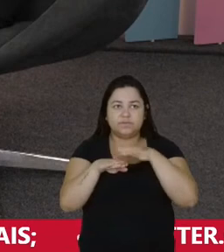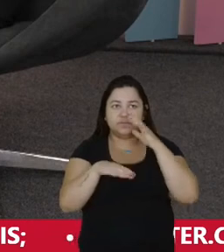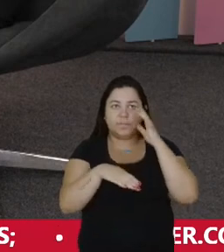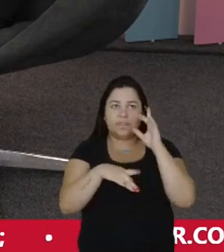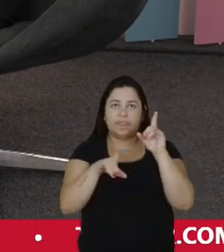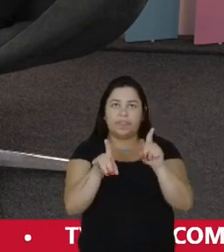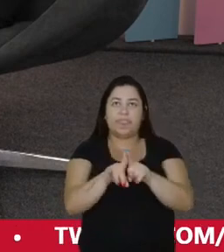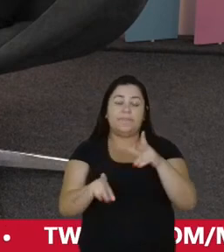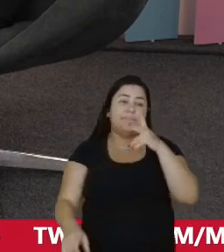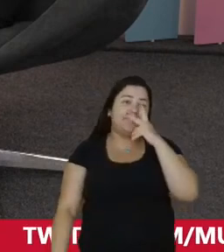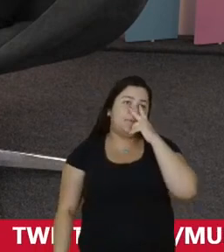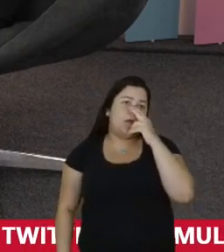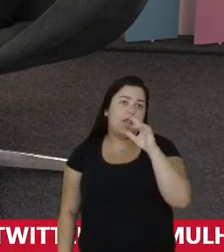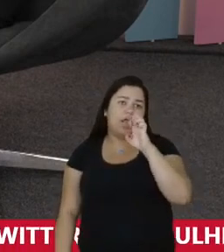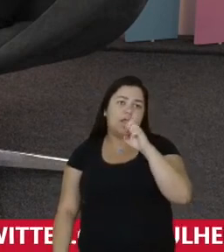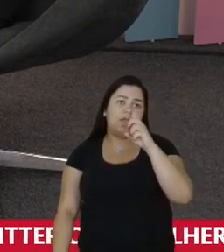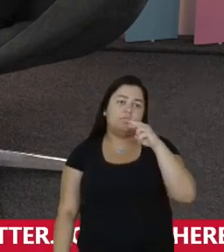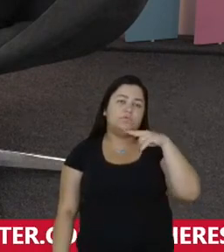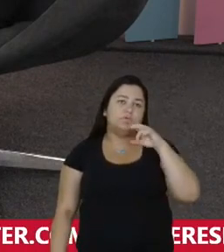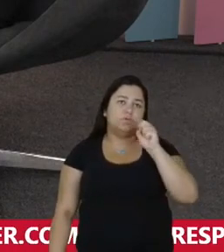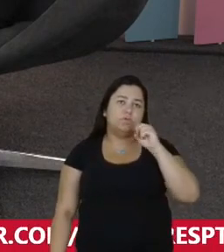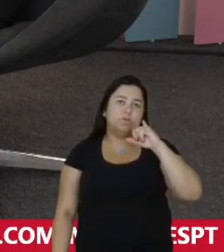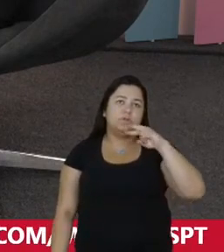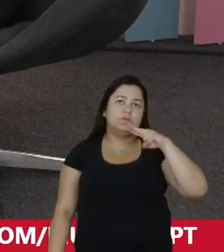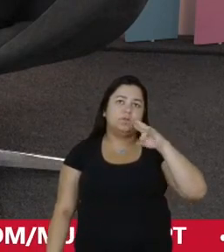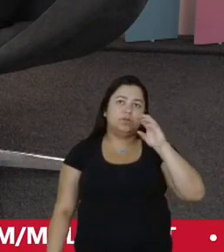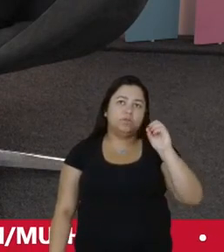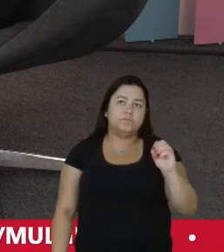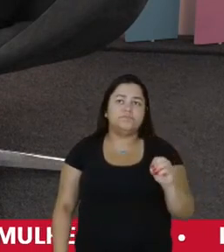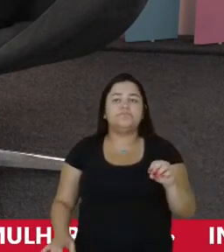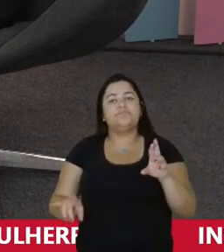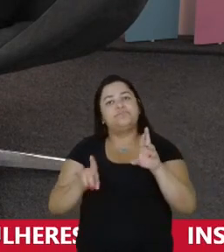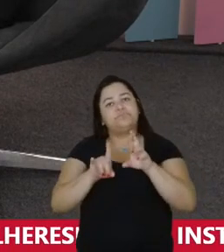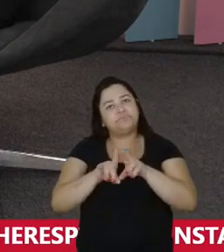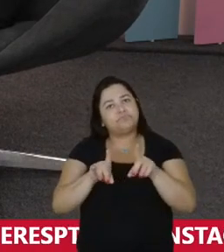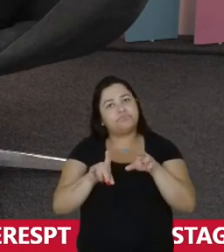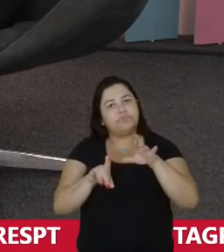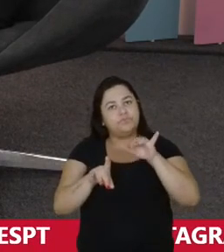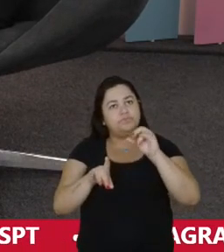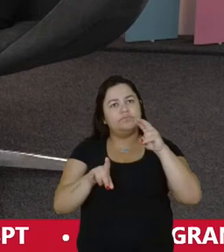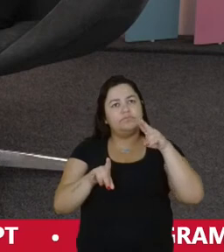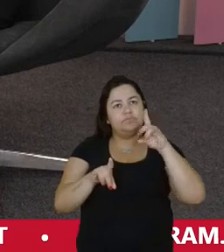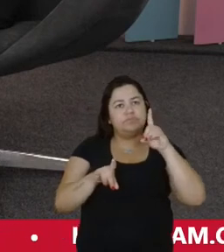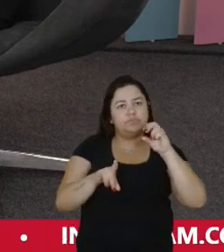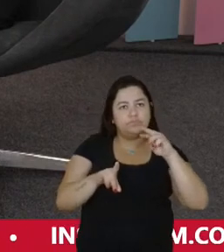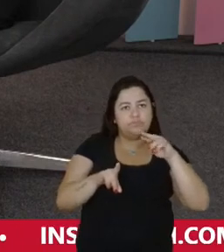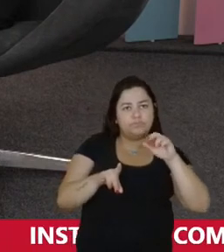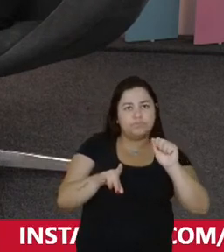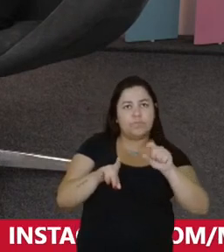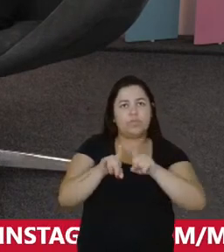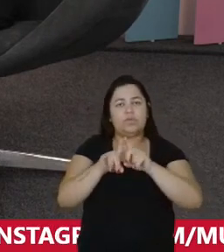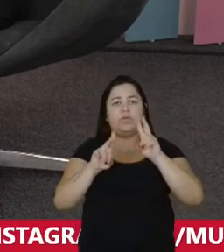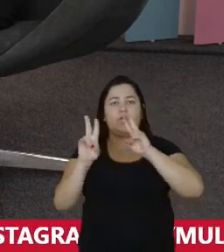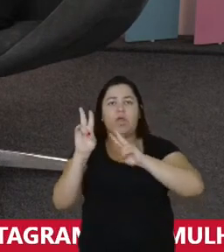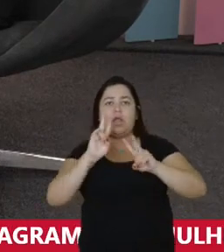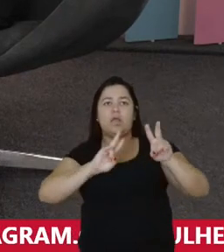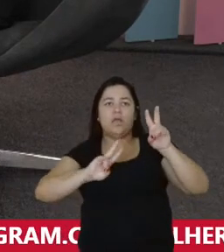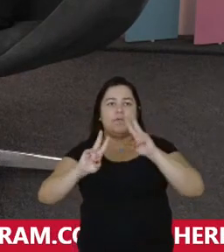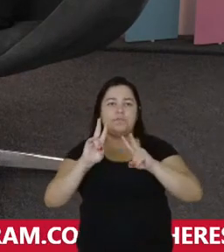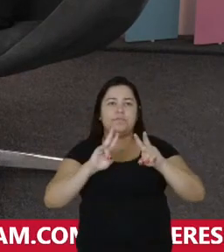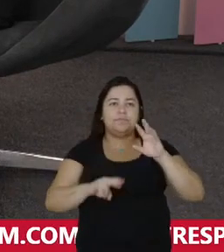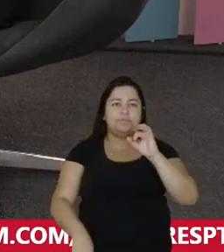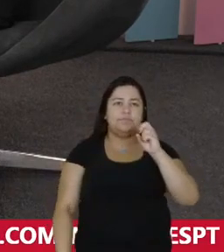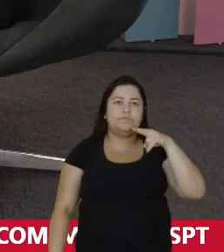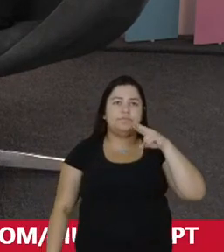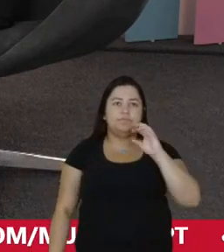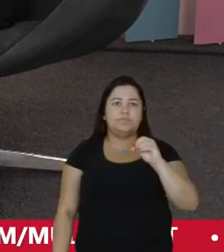Acho que quando a gente fala de ecossocialismo e quando a Ricardina traz essa visão coordenada com o ecofeminismo,